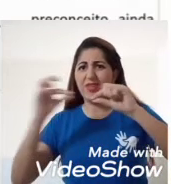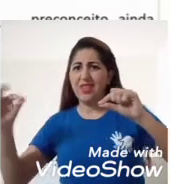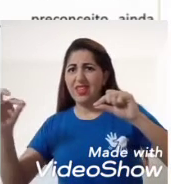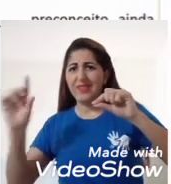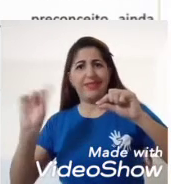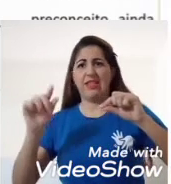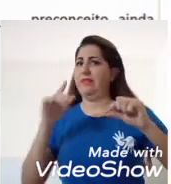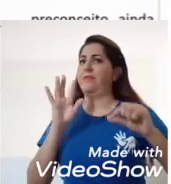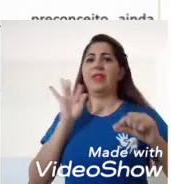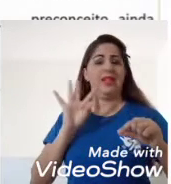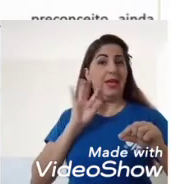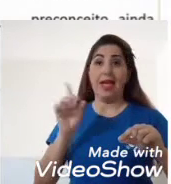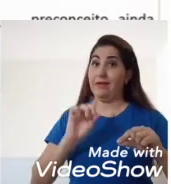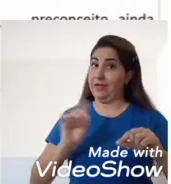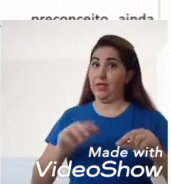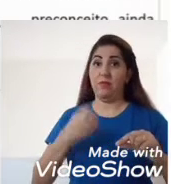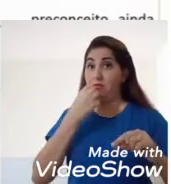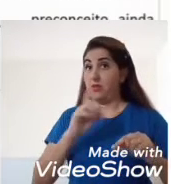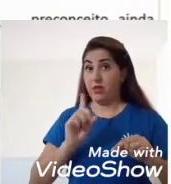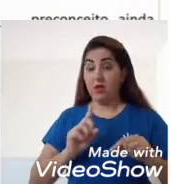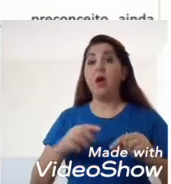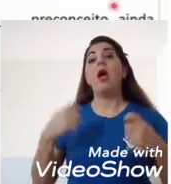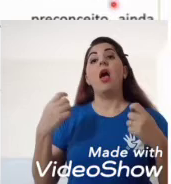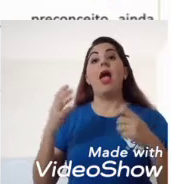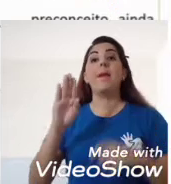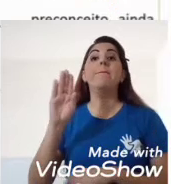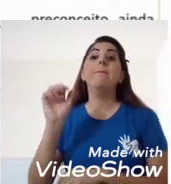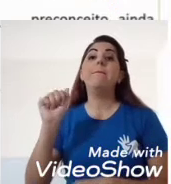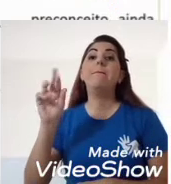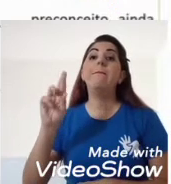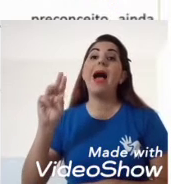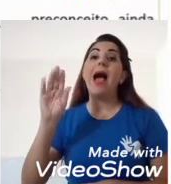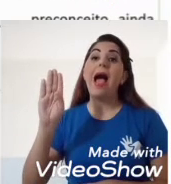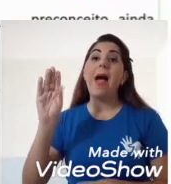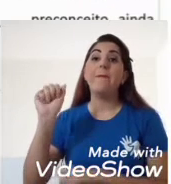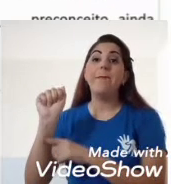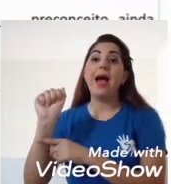tá? Então, ela coloca aqui tal barbárie, ela refere-se a isso, usa aqui um sinônimo.